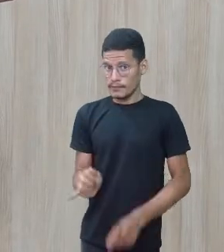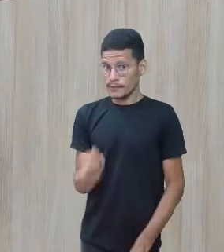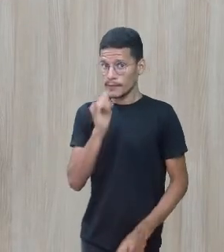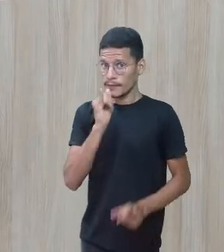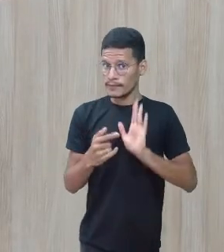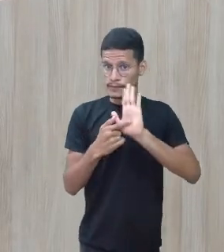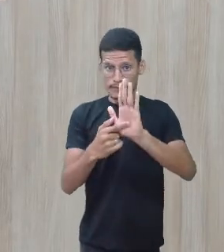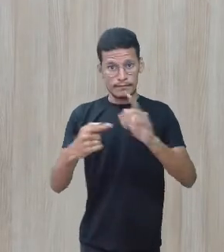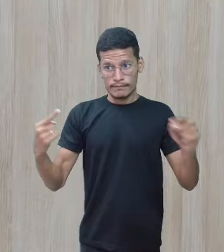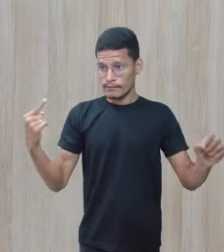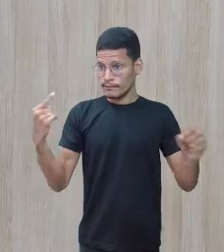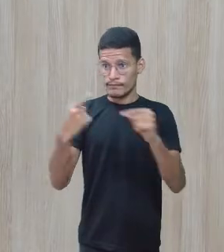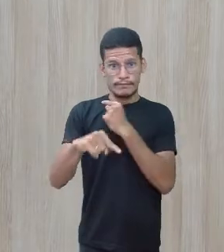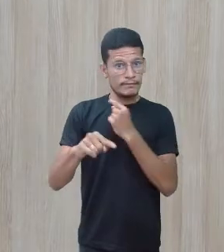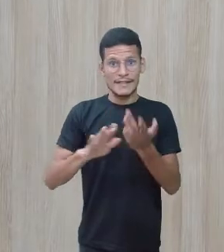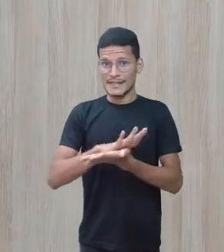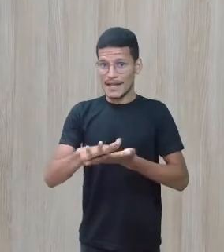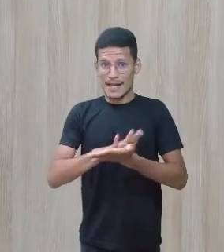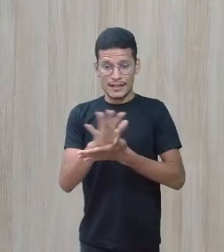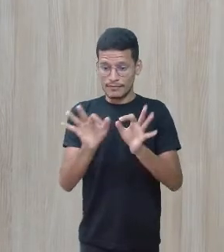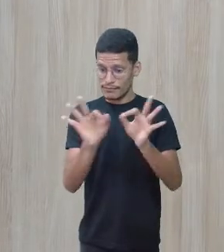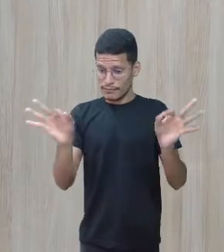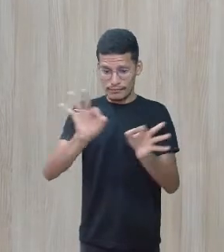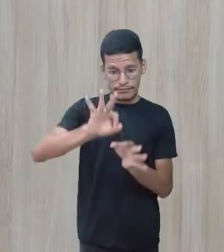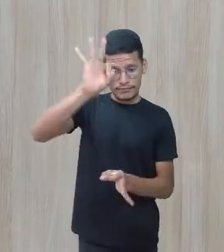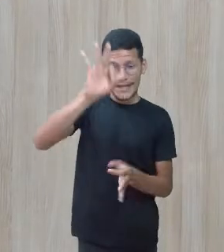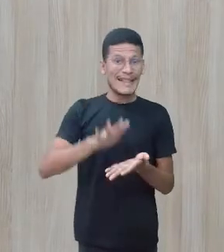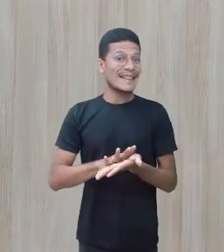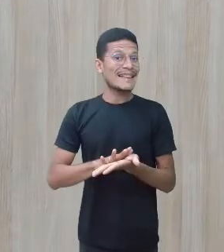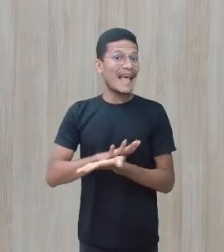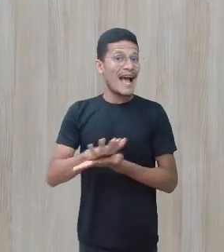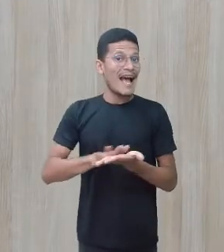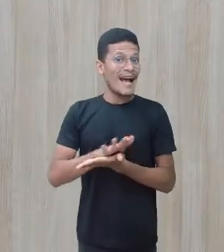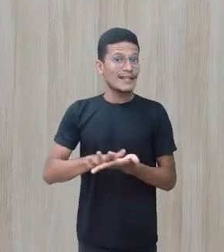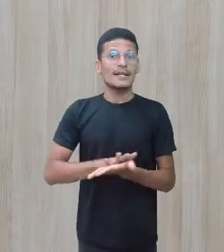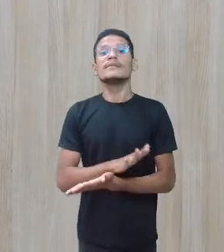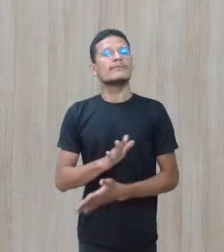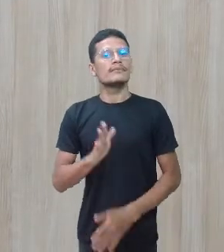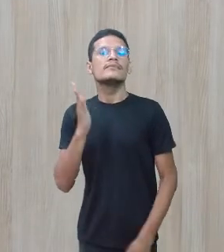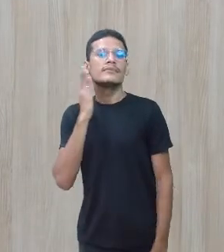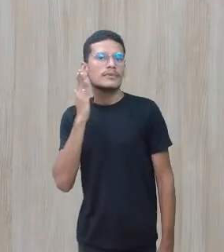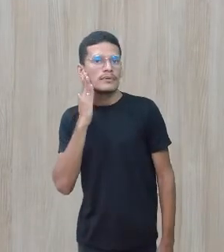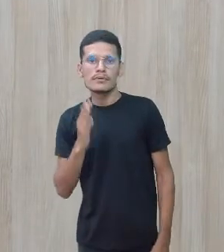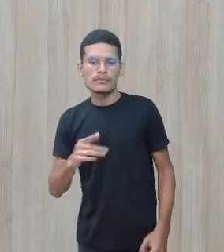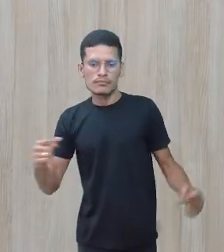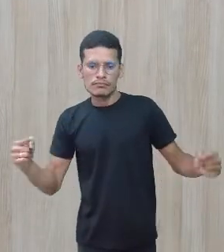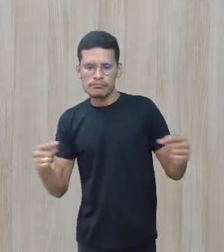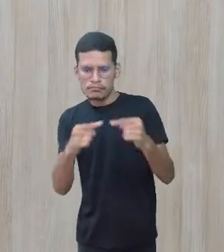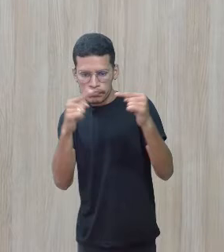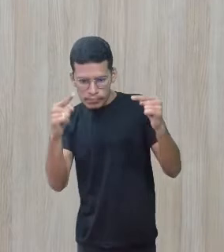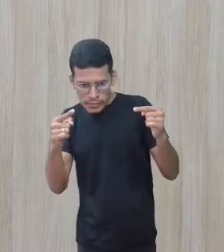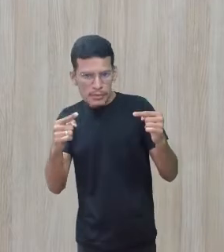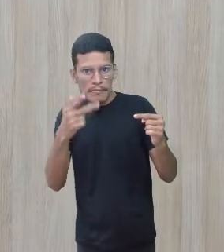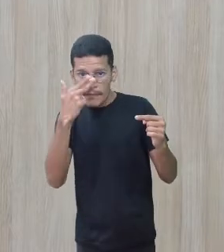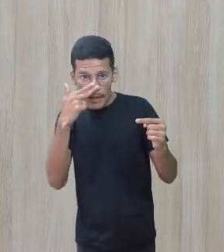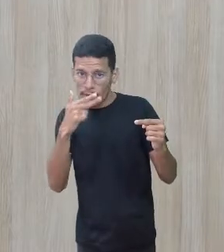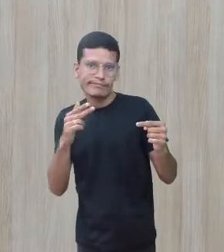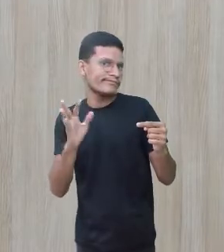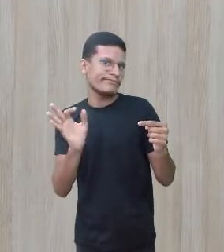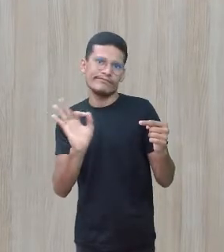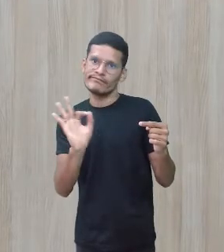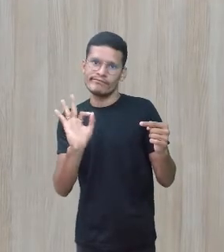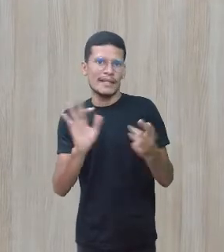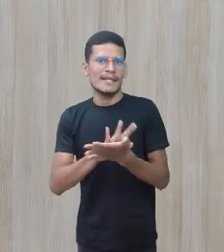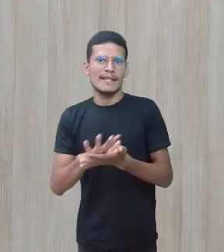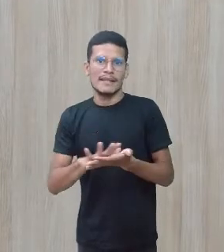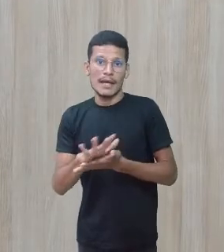aí não são nem redução nem ampliação do outro, né? Os ângulos não são congruentes, não possuem a mesma medida.